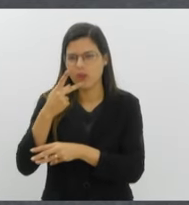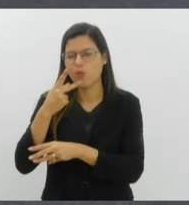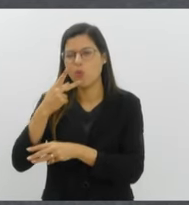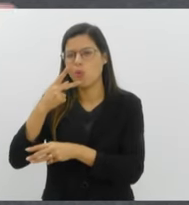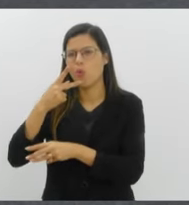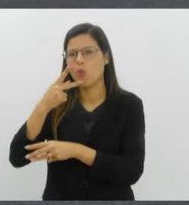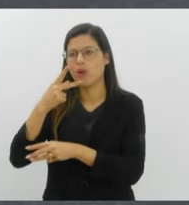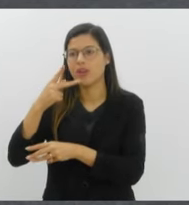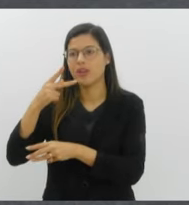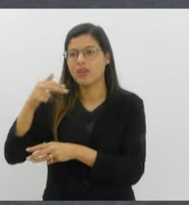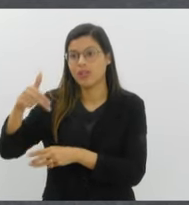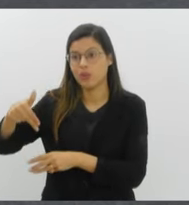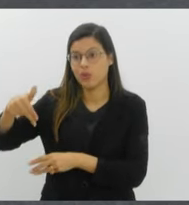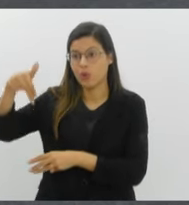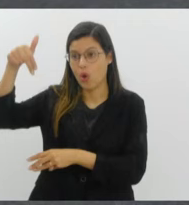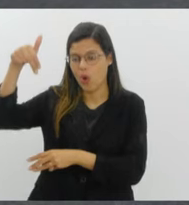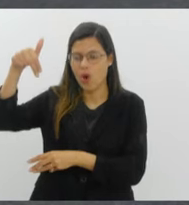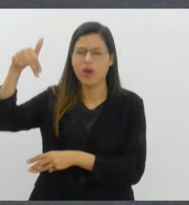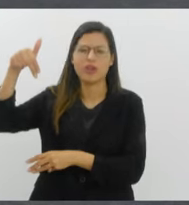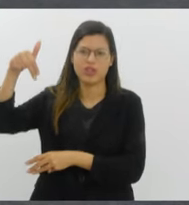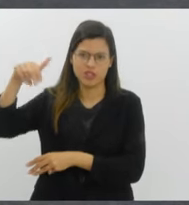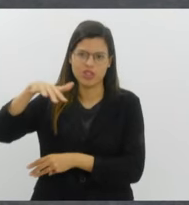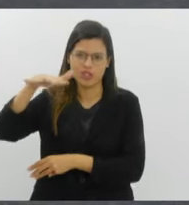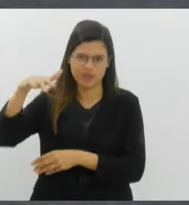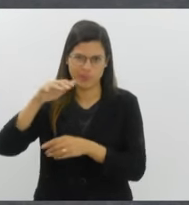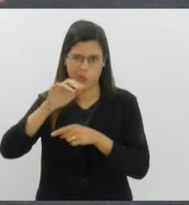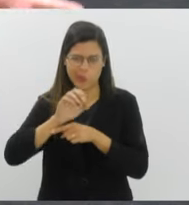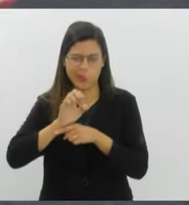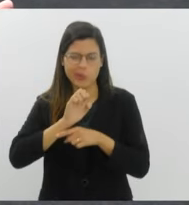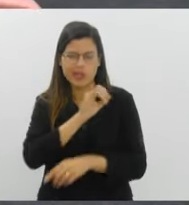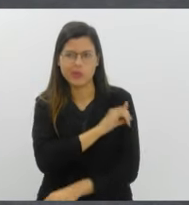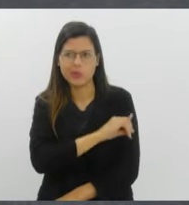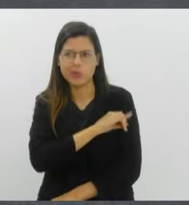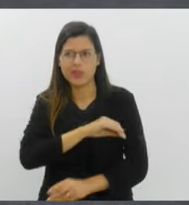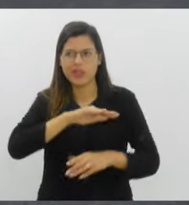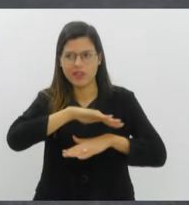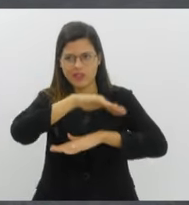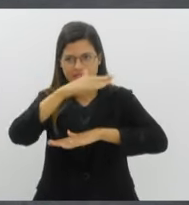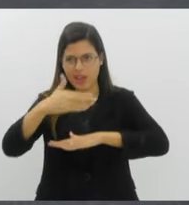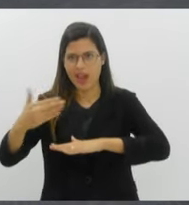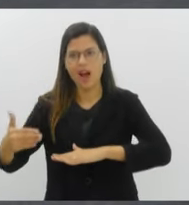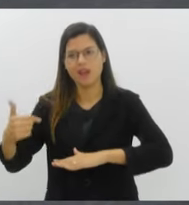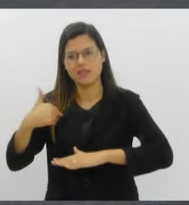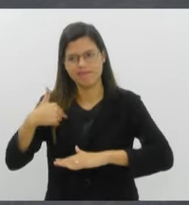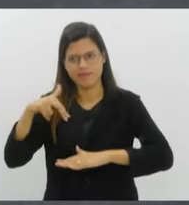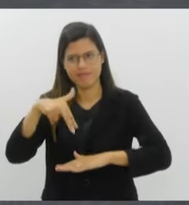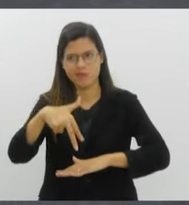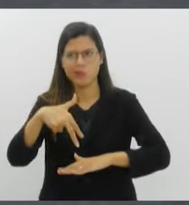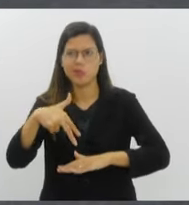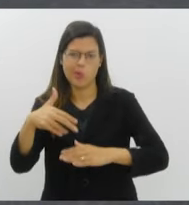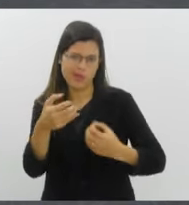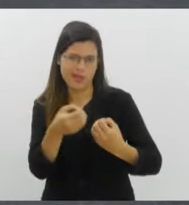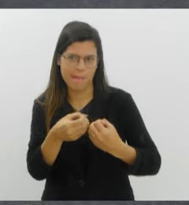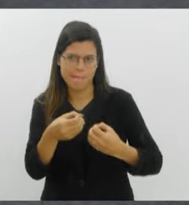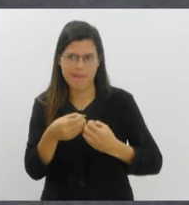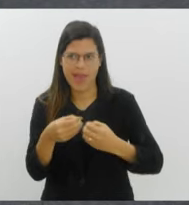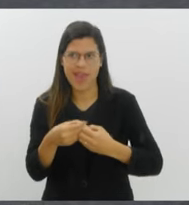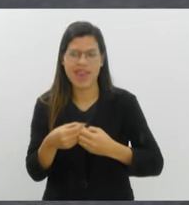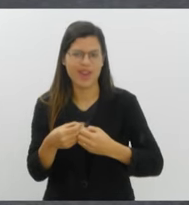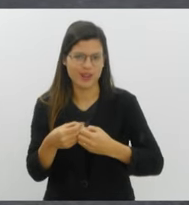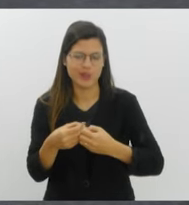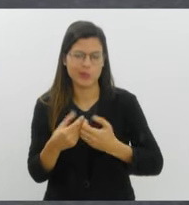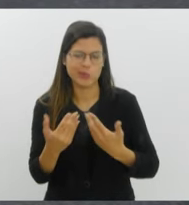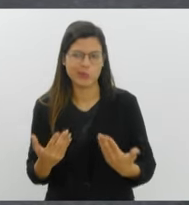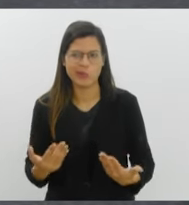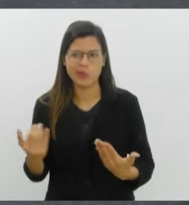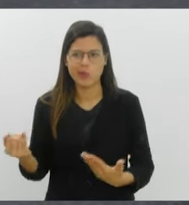fluminense, centro-norte fluminense. Eu estou na região serrana, na centro-sul, a gente está ali num cordão e